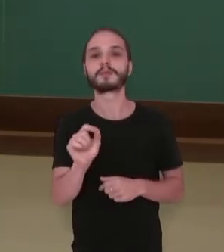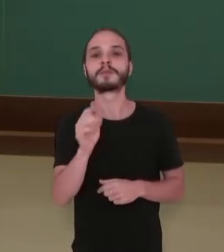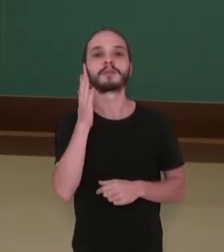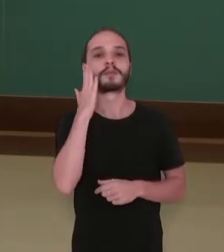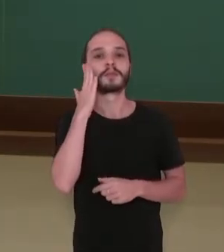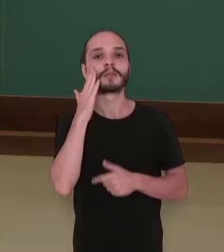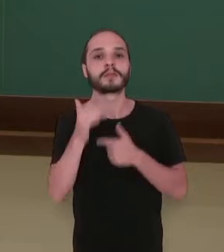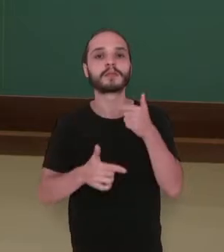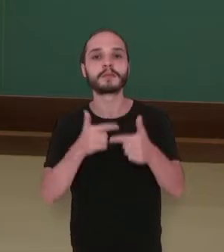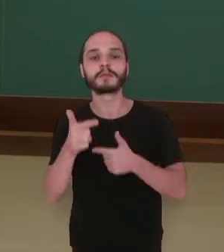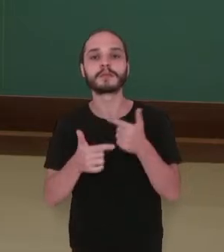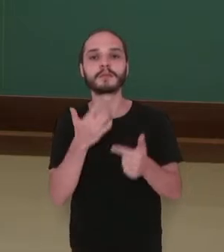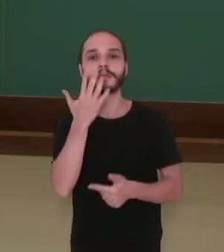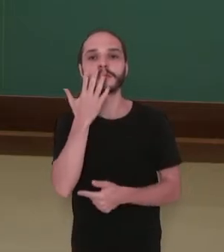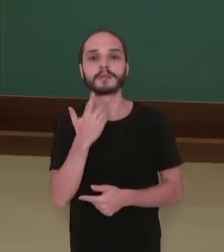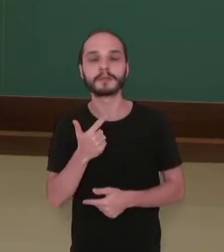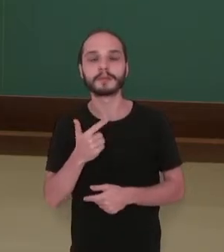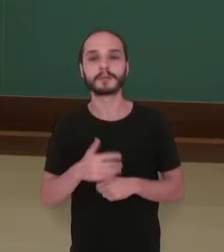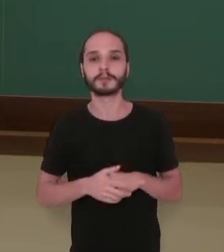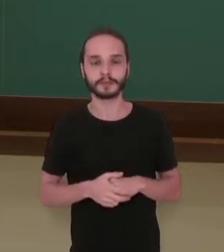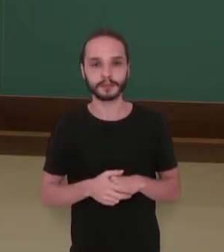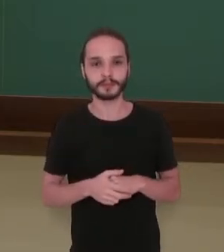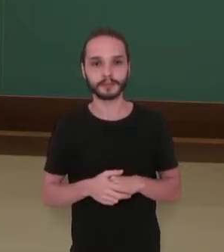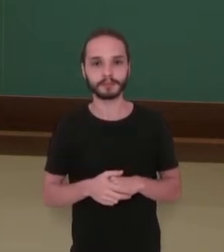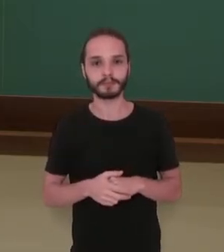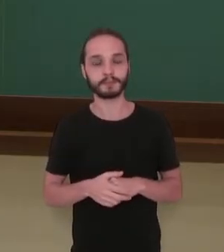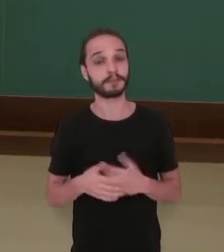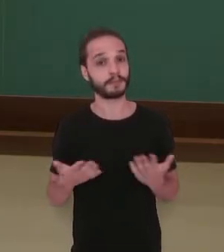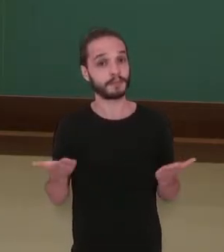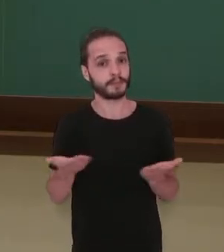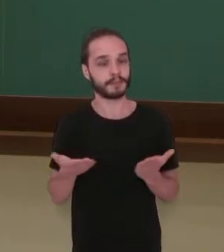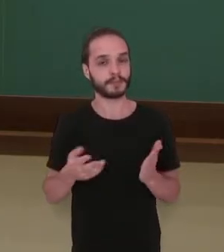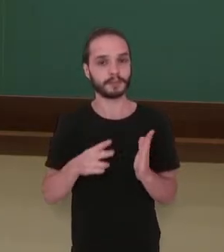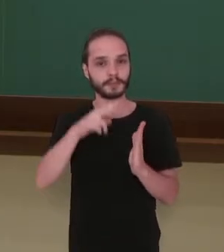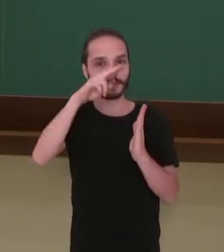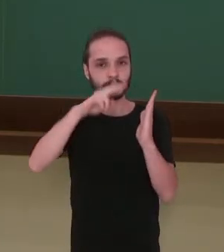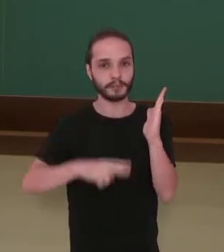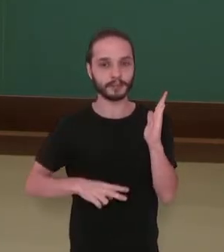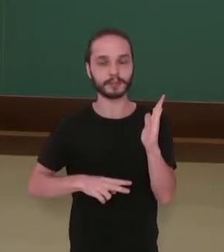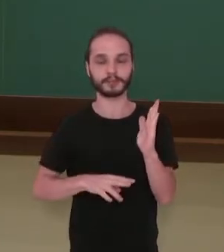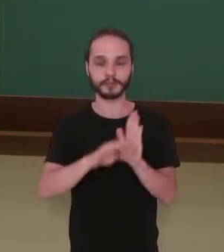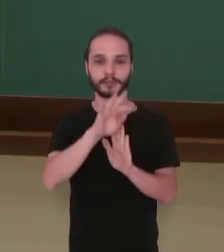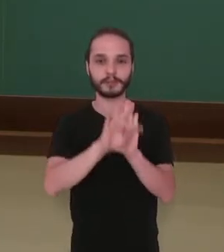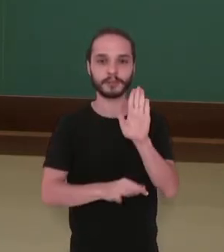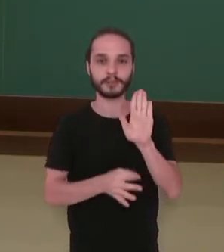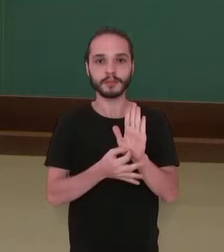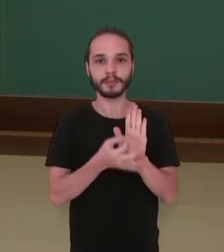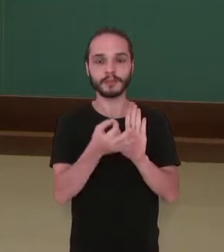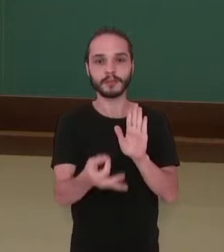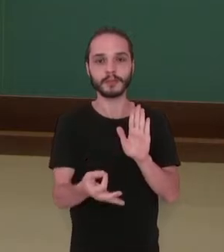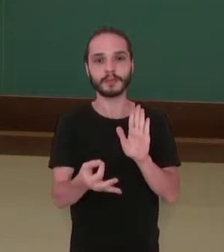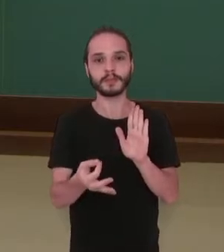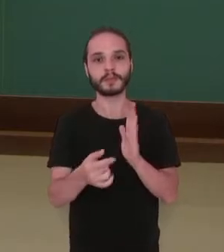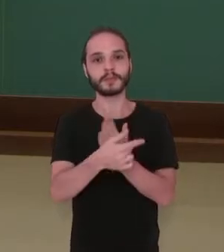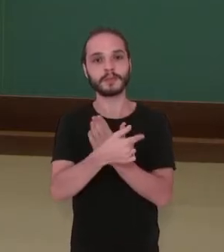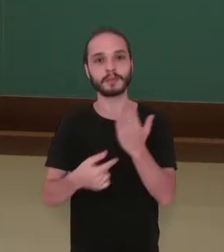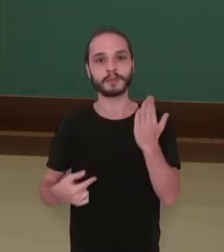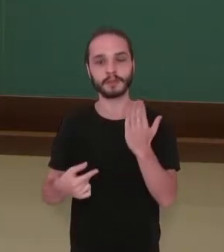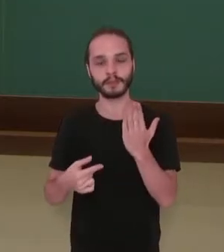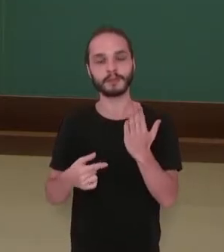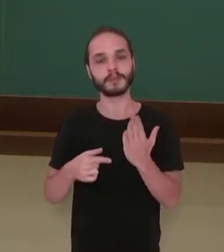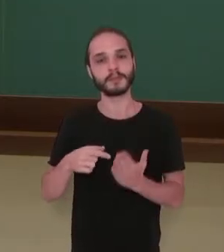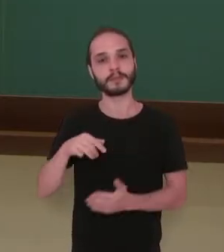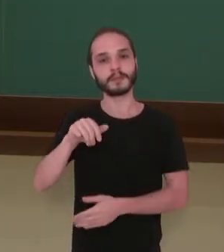infantil? Para isso, vamos ler um artigo de opinião. O autor, o Martin Han,